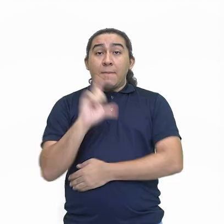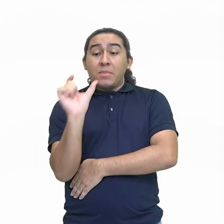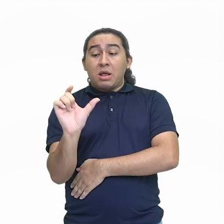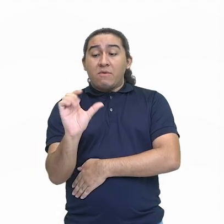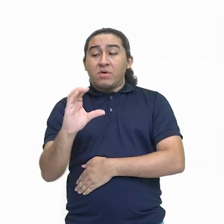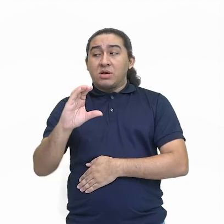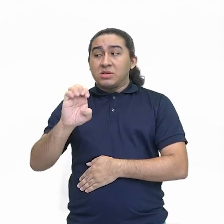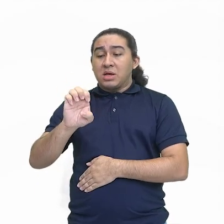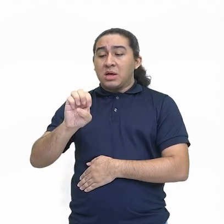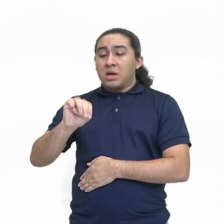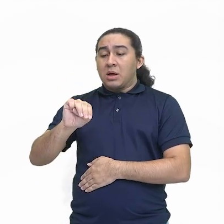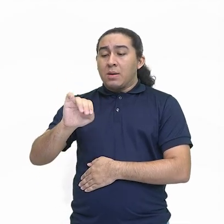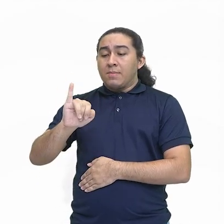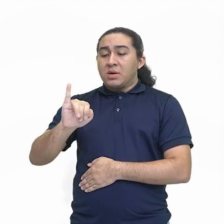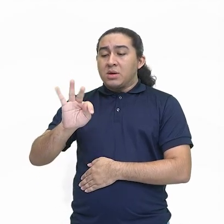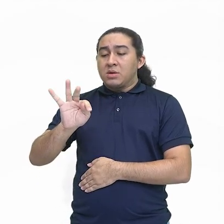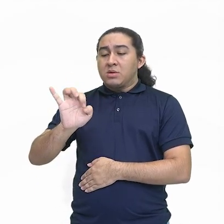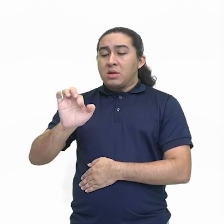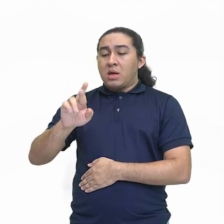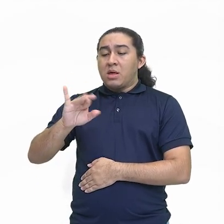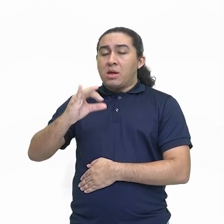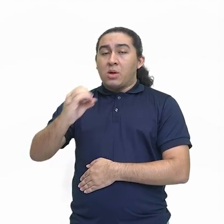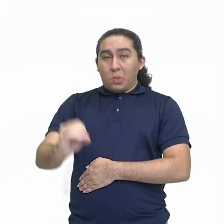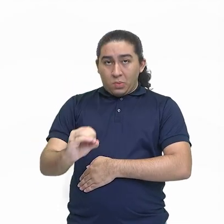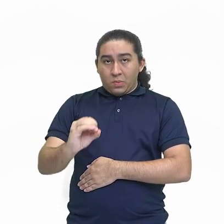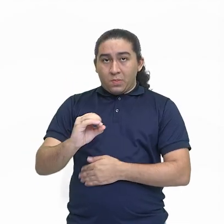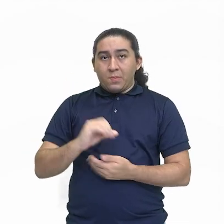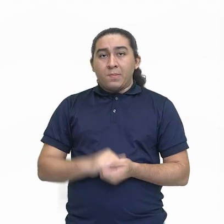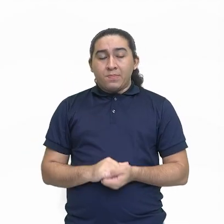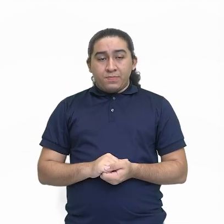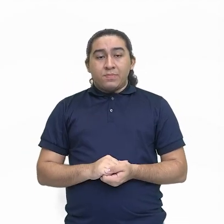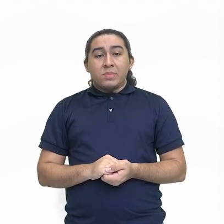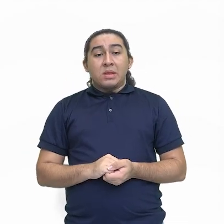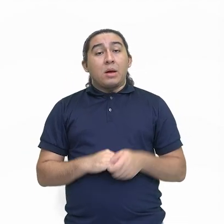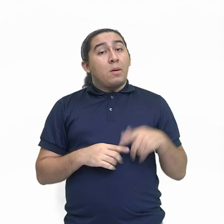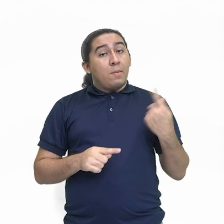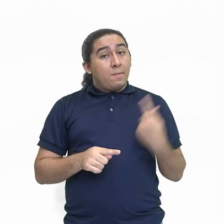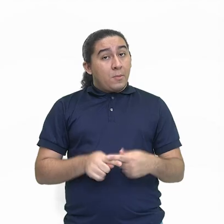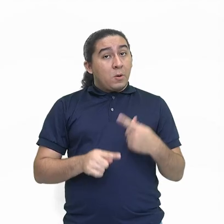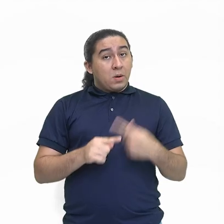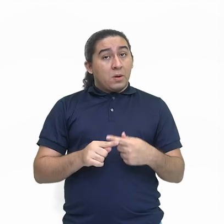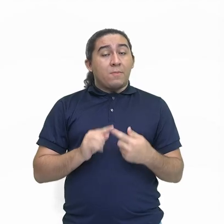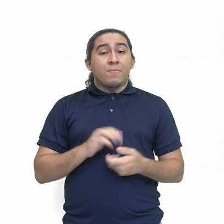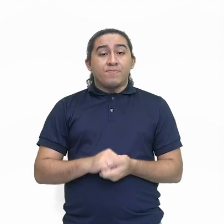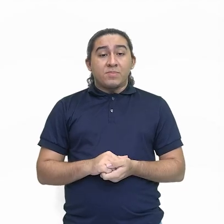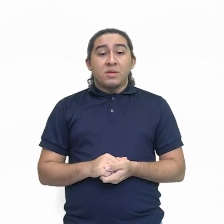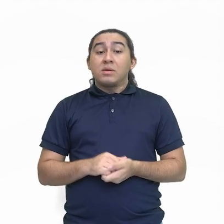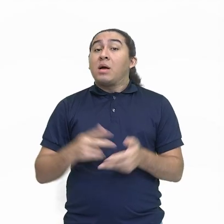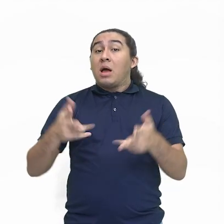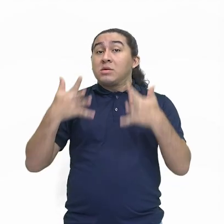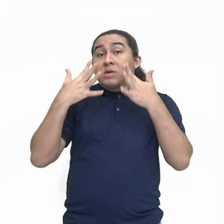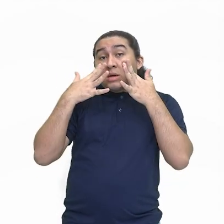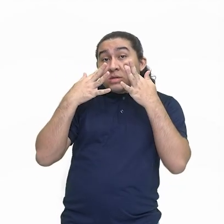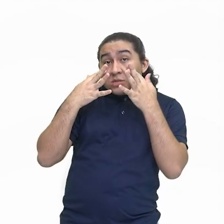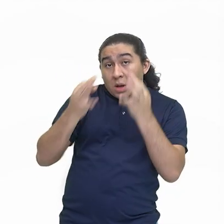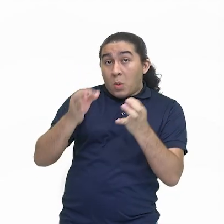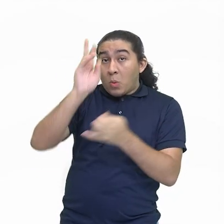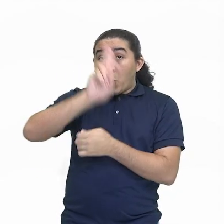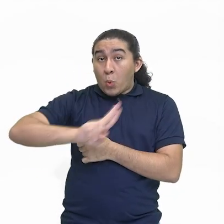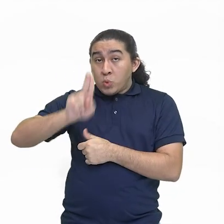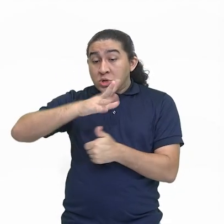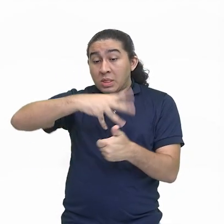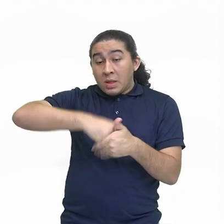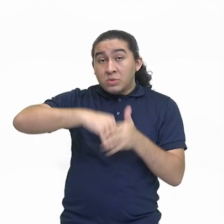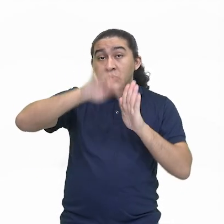que é sobre ela que a gente vai comentar. Foi o recurso que foi utilizado. Né?